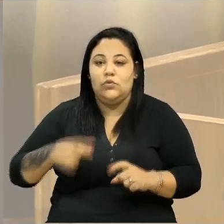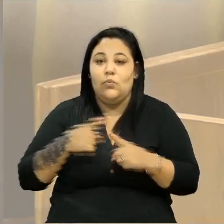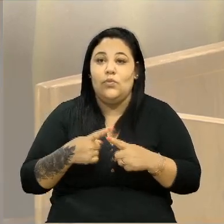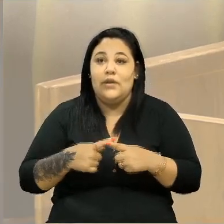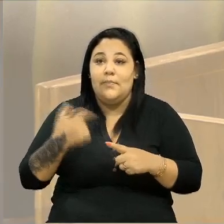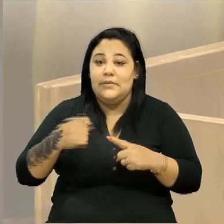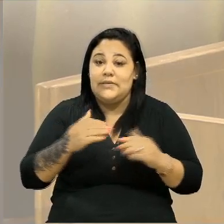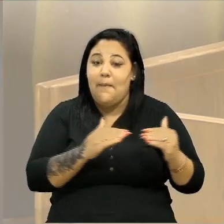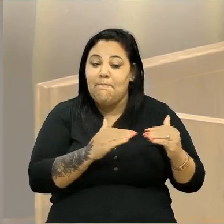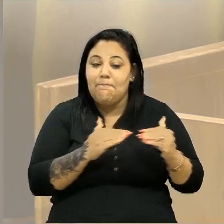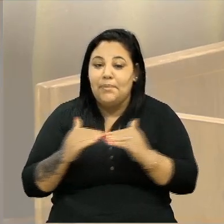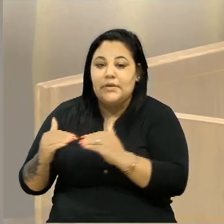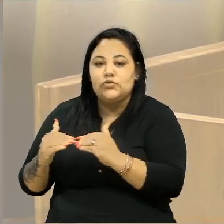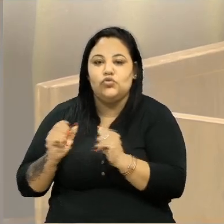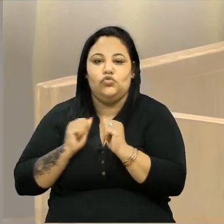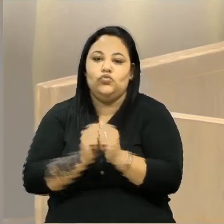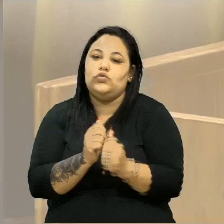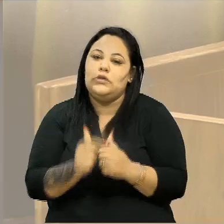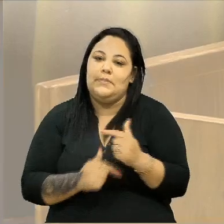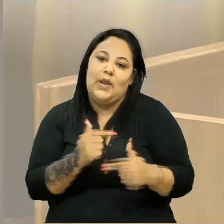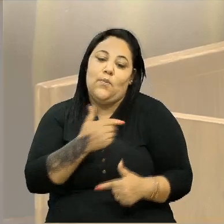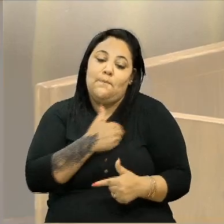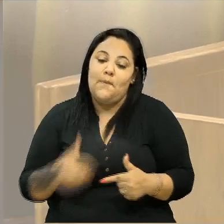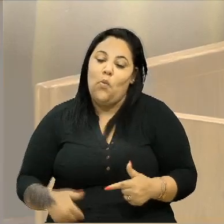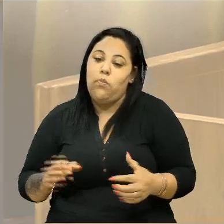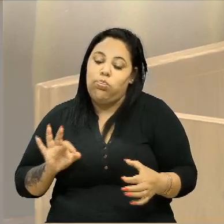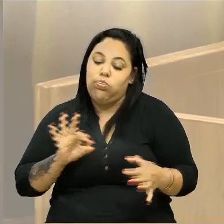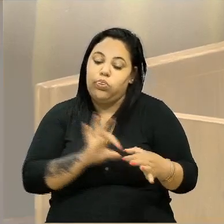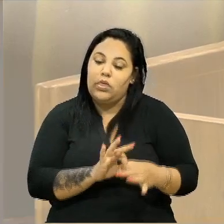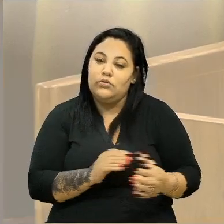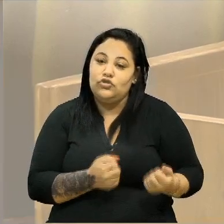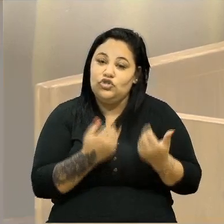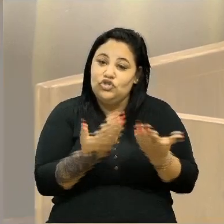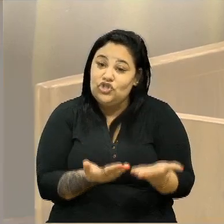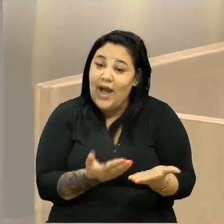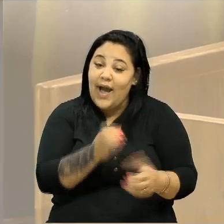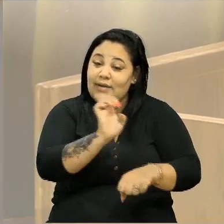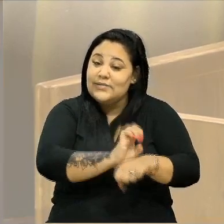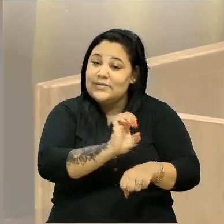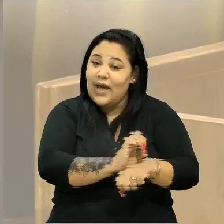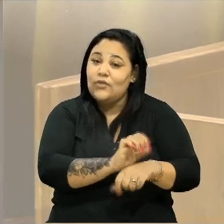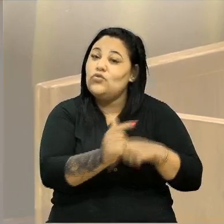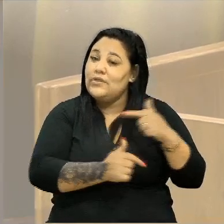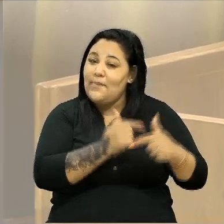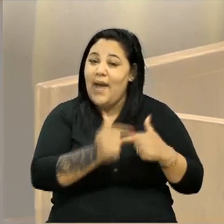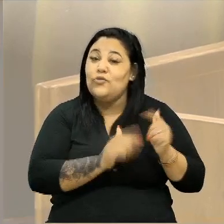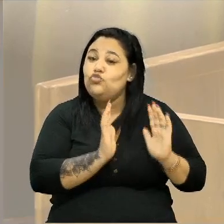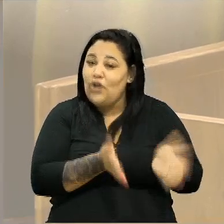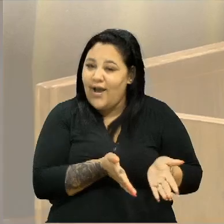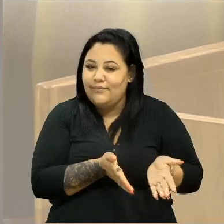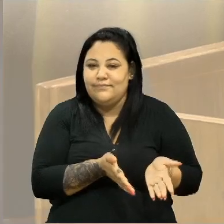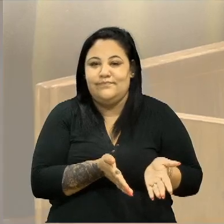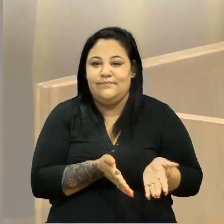paralelo a esse serviço, já prestado pelo Estado no município. A portaria do Corpo de